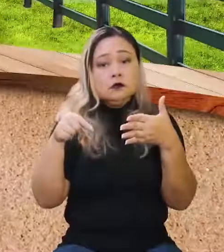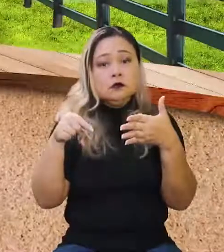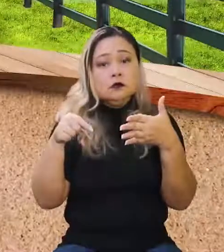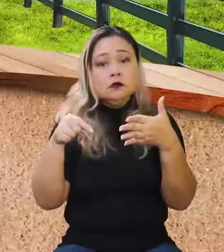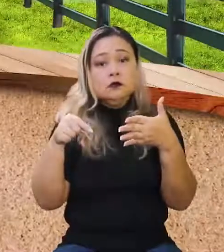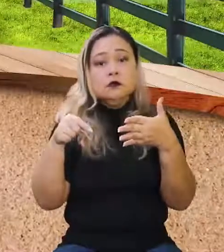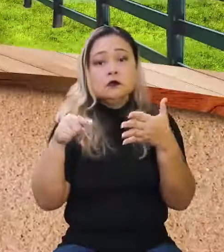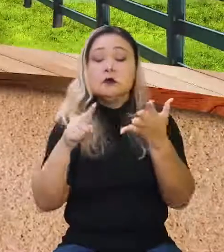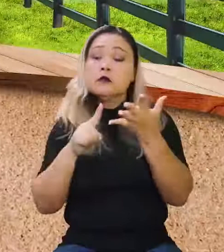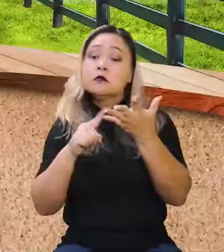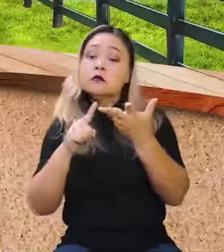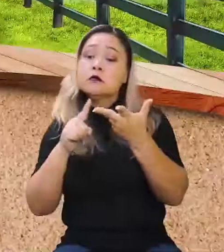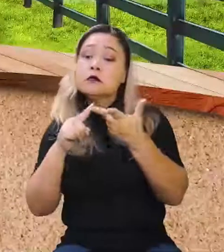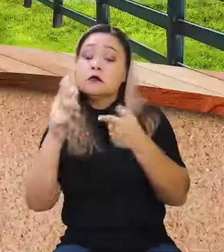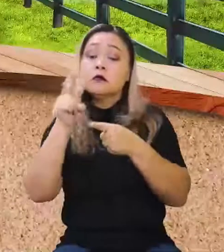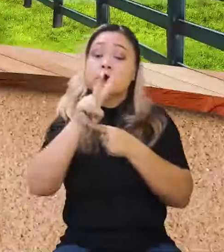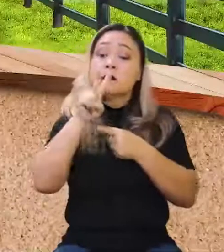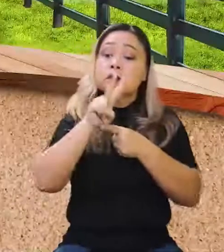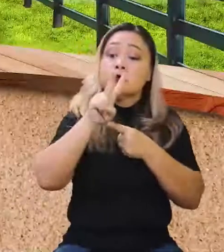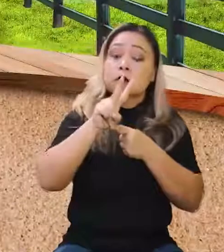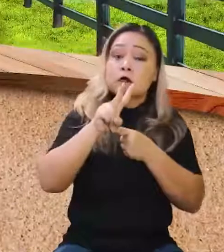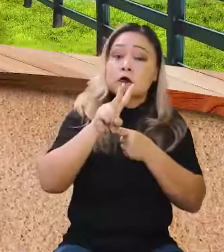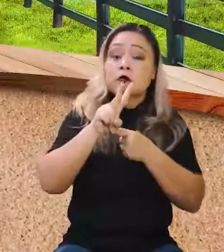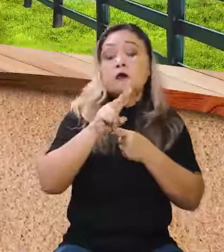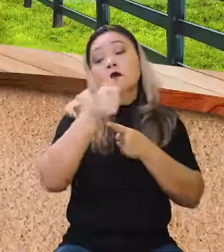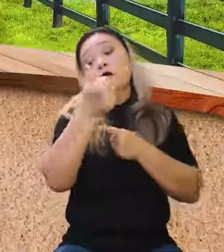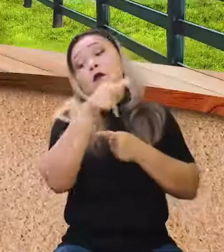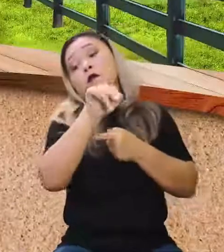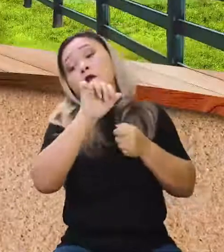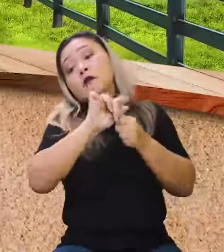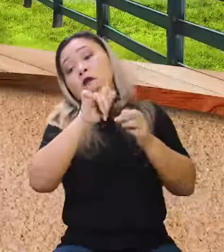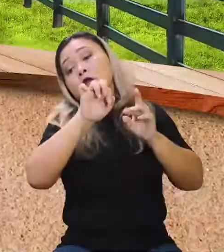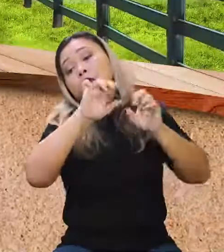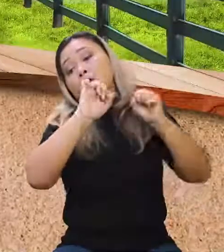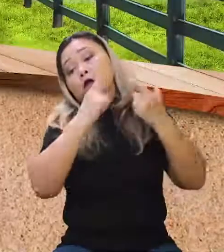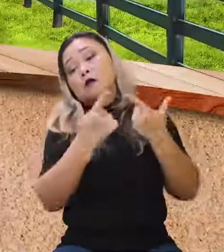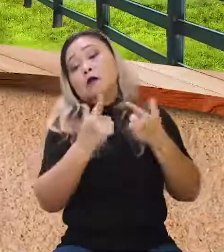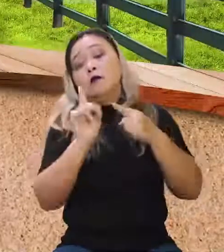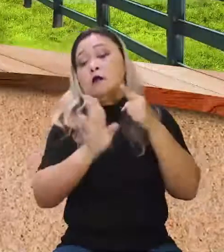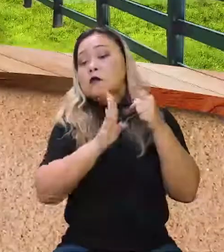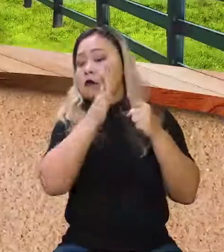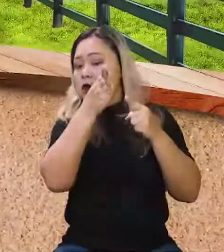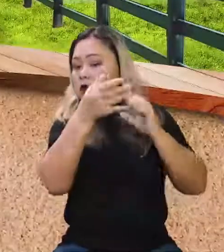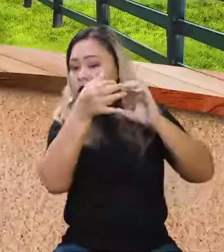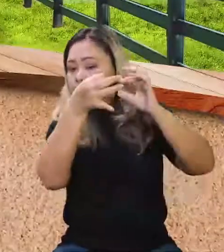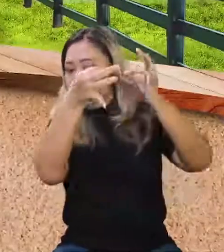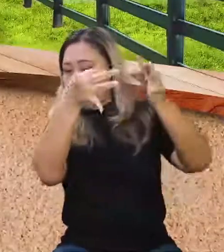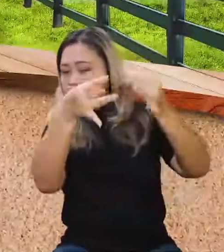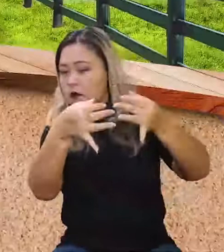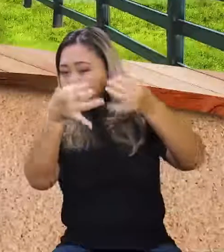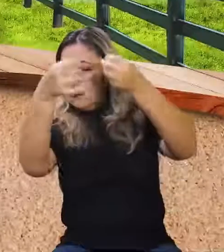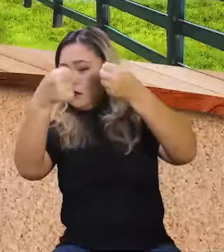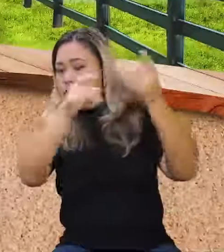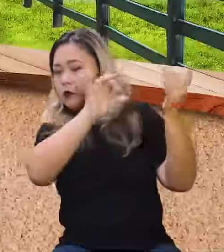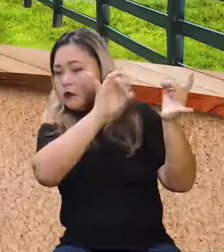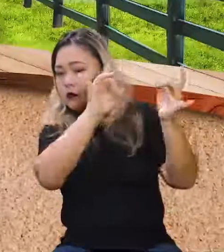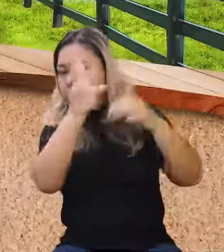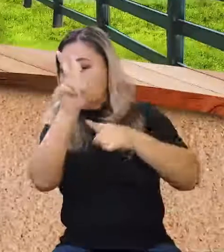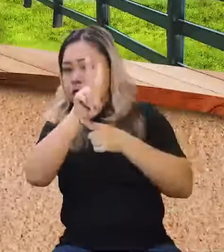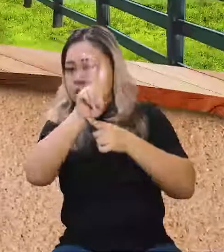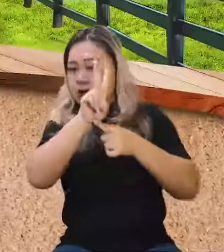ver todos os tipos de criação. Primeira unidade de forma geral, depois a gente vai começar a entrar nas particularidades de cada